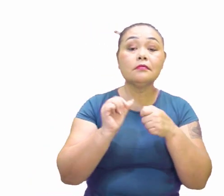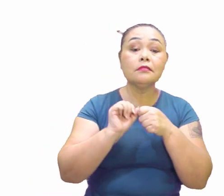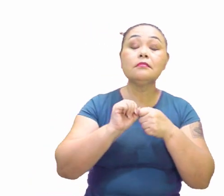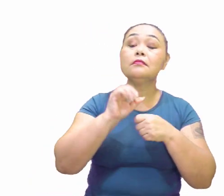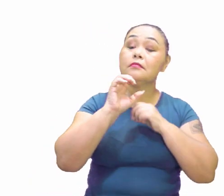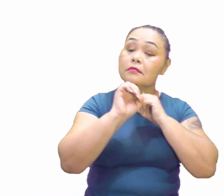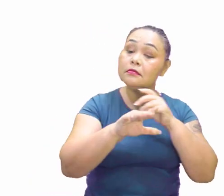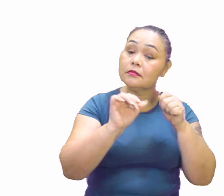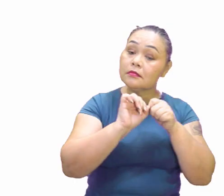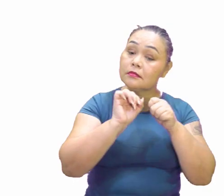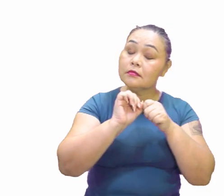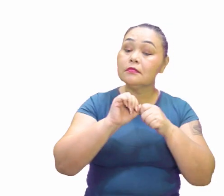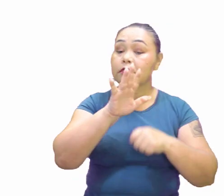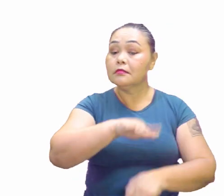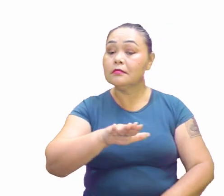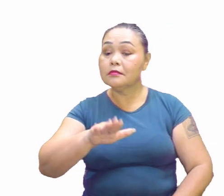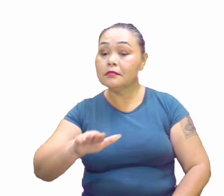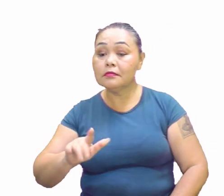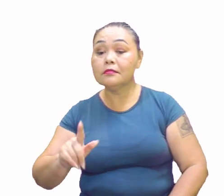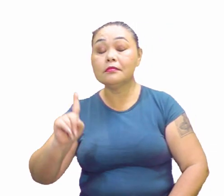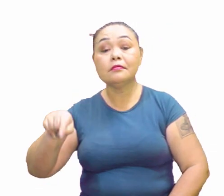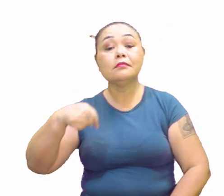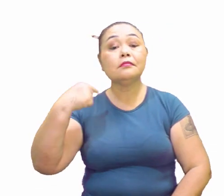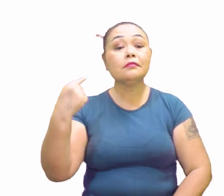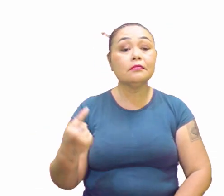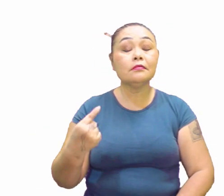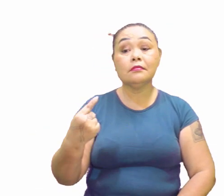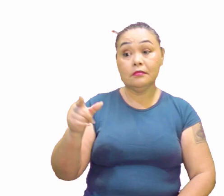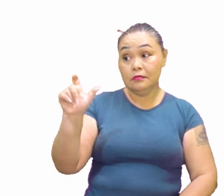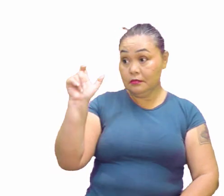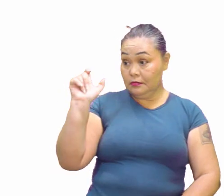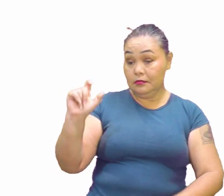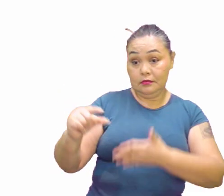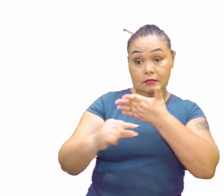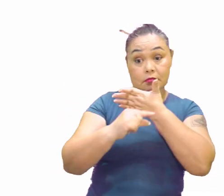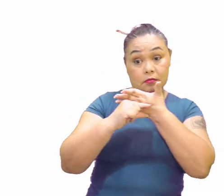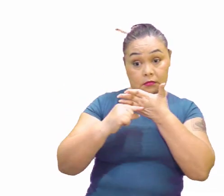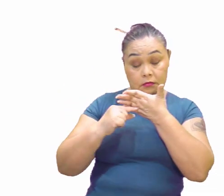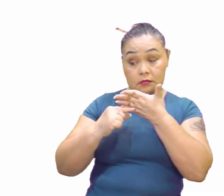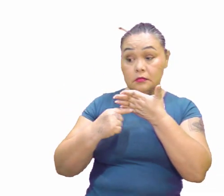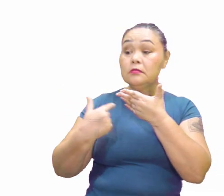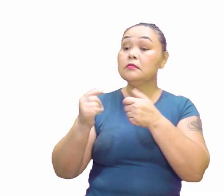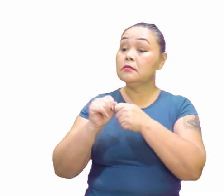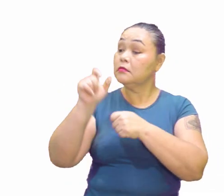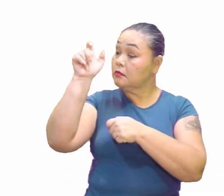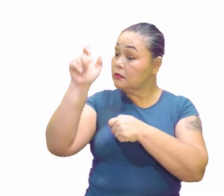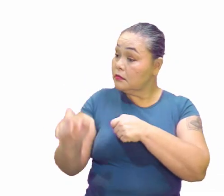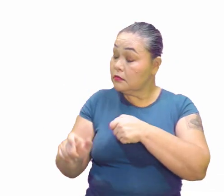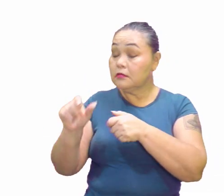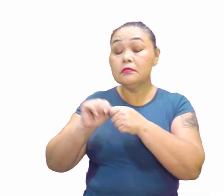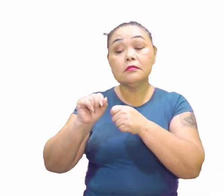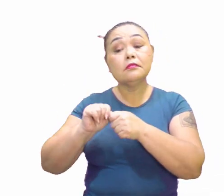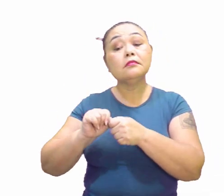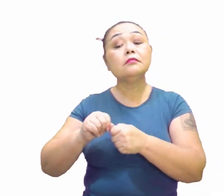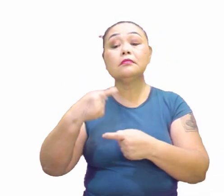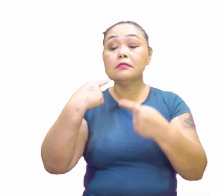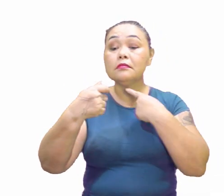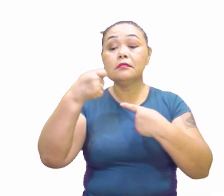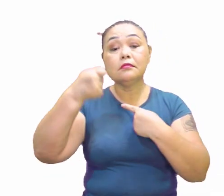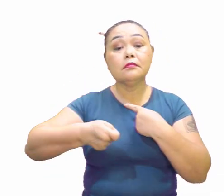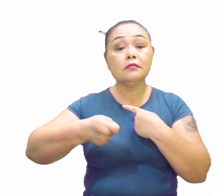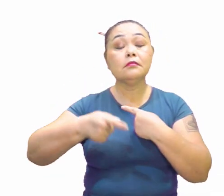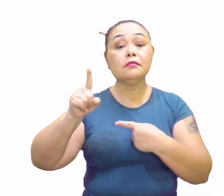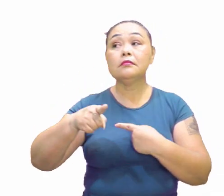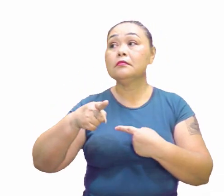sobre educação, sobre criança, aí você vem trazendo alguém que tem autoridade sobre o conteúdo.